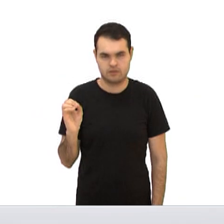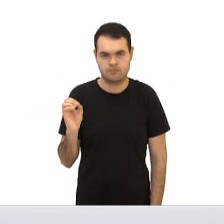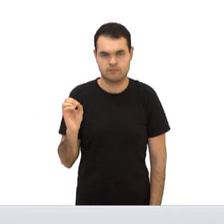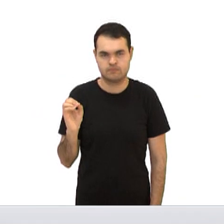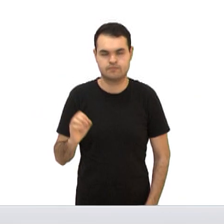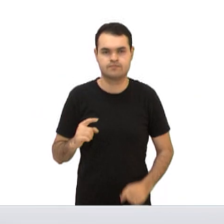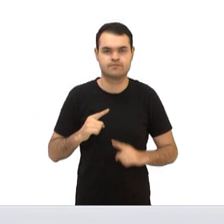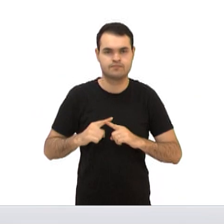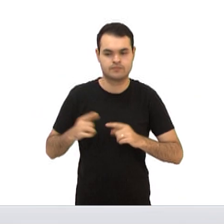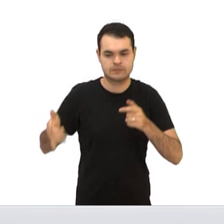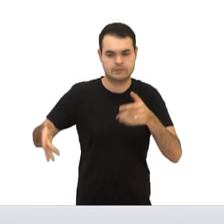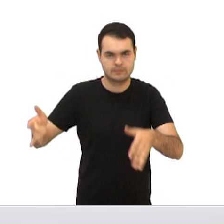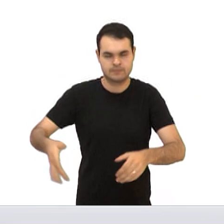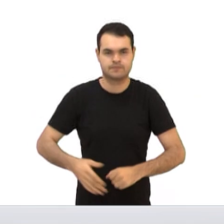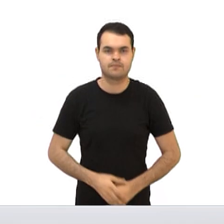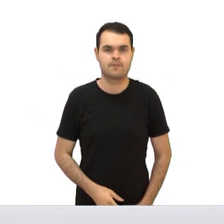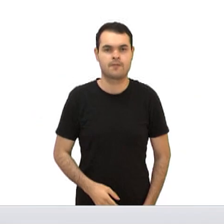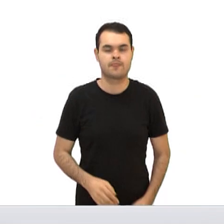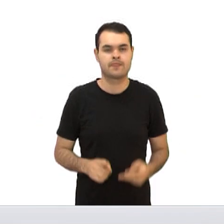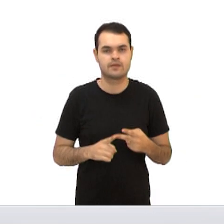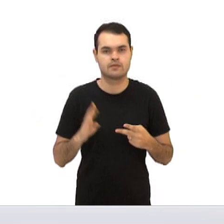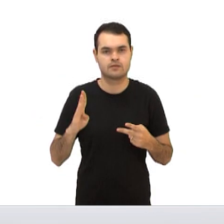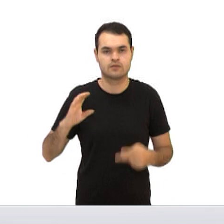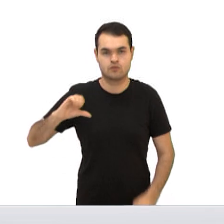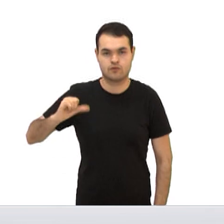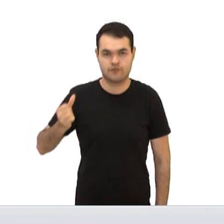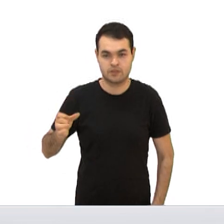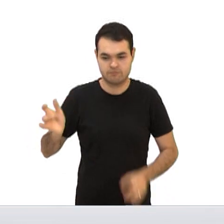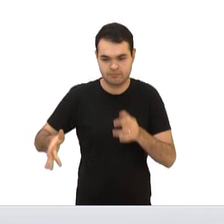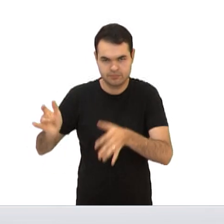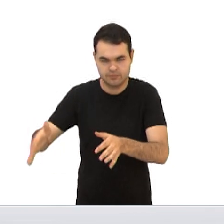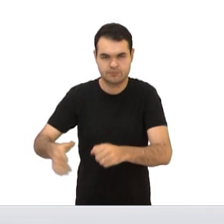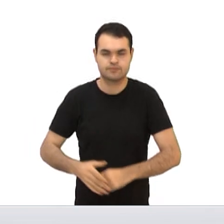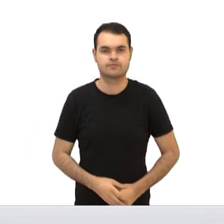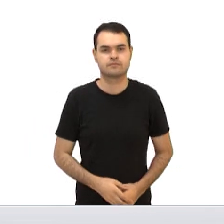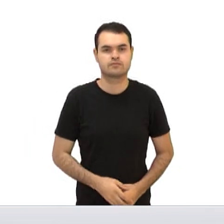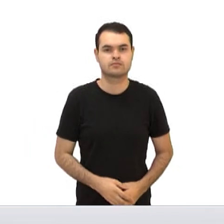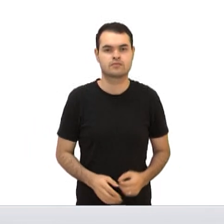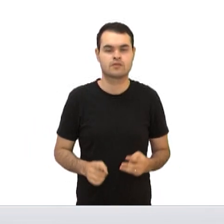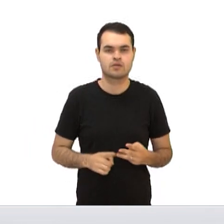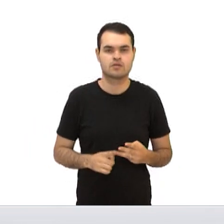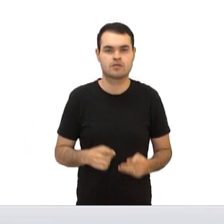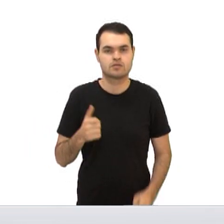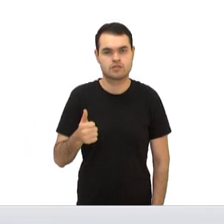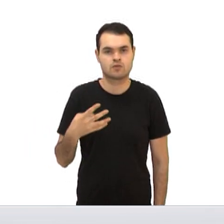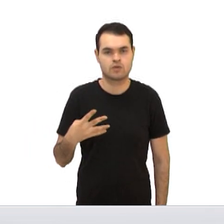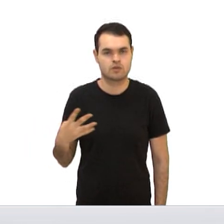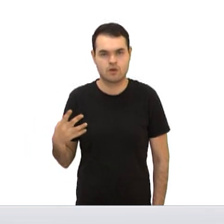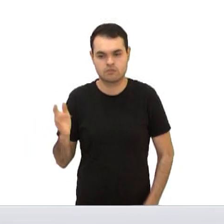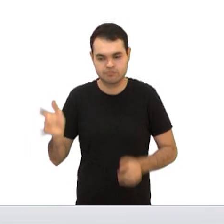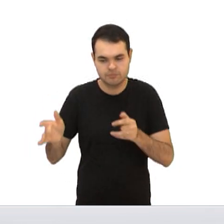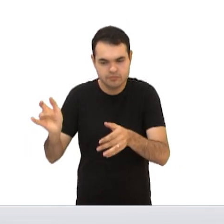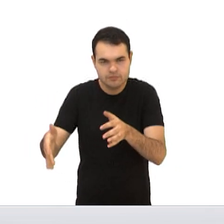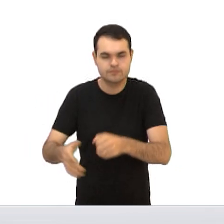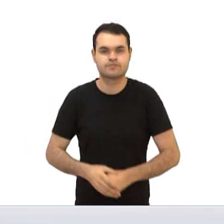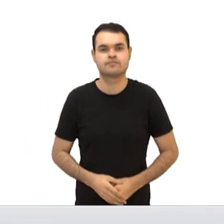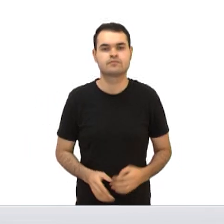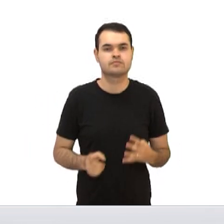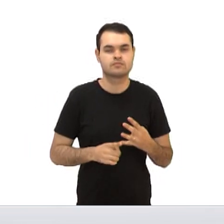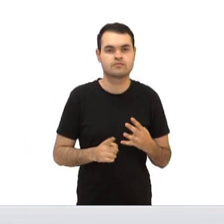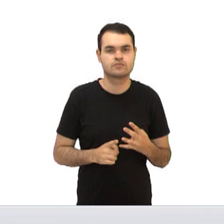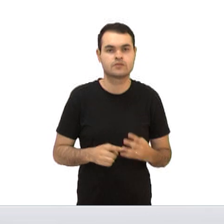acerte. Falando em acertar, temos a questão 3. Ela diz assim, se considerássemos